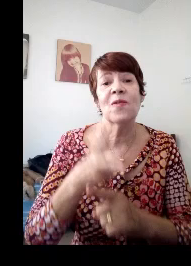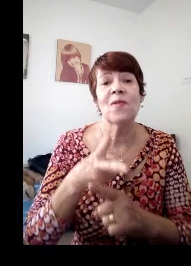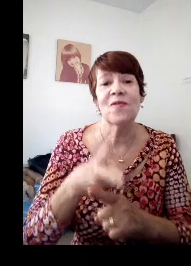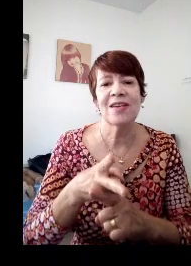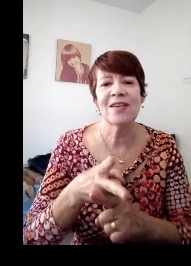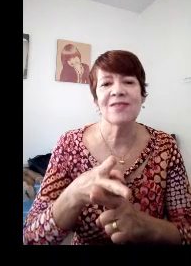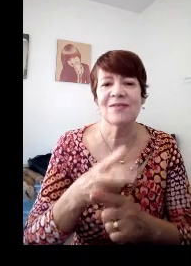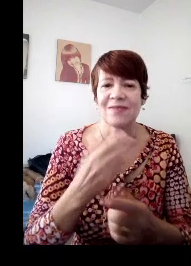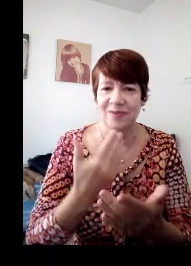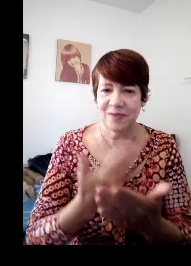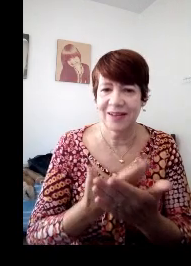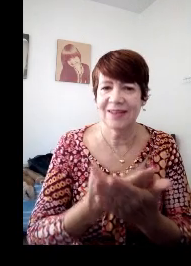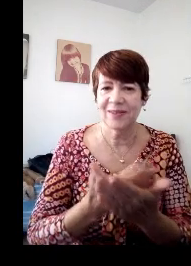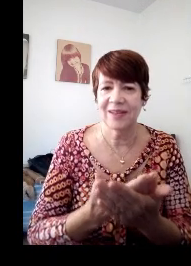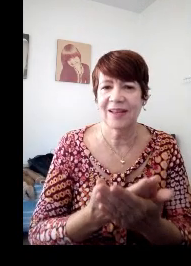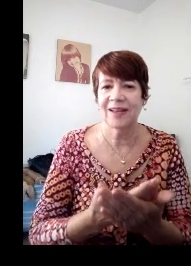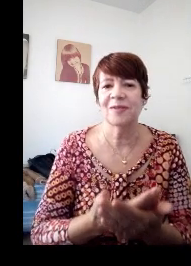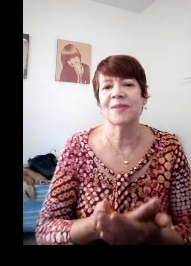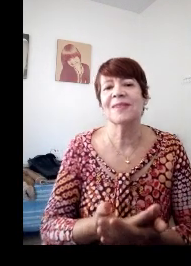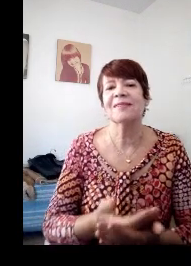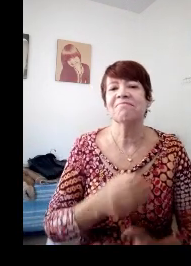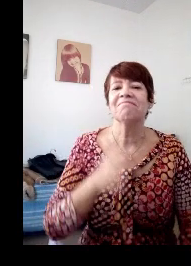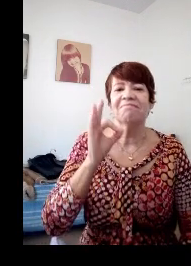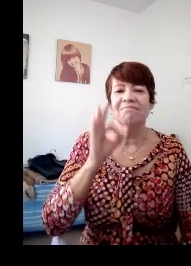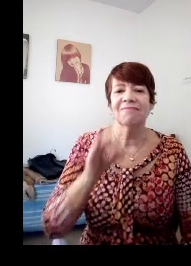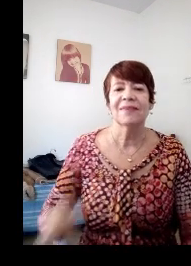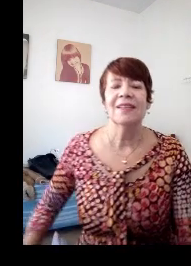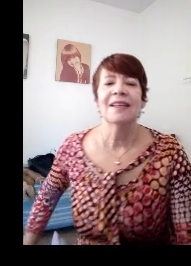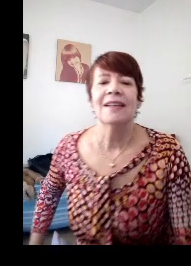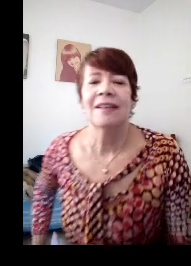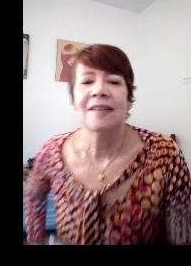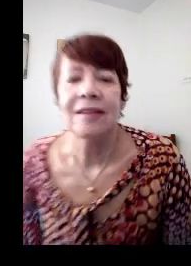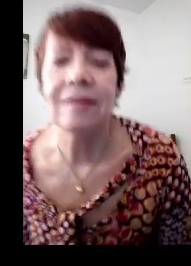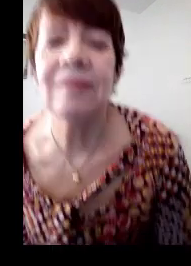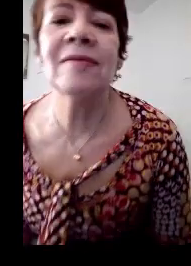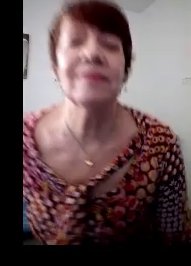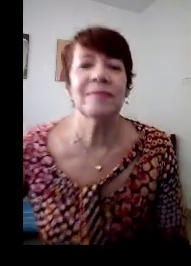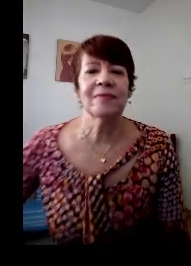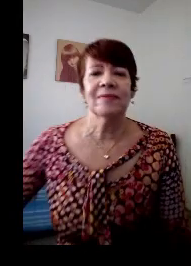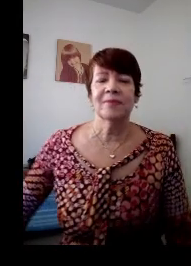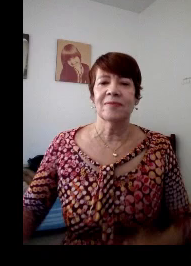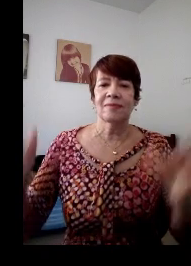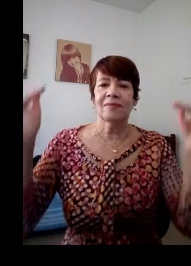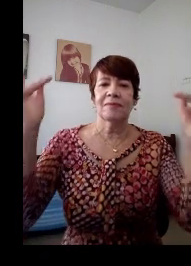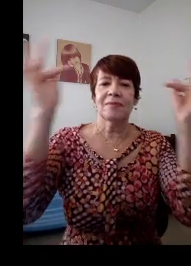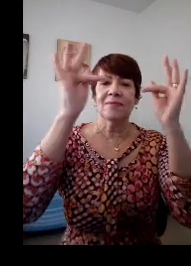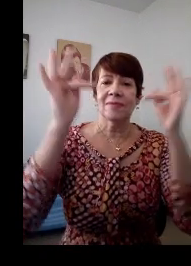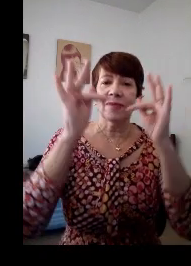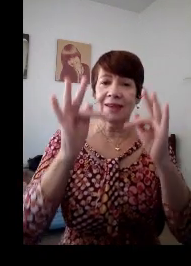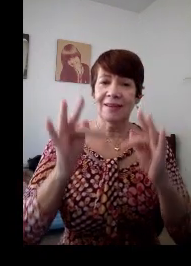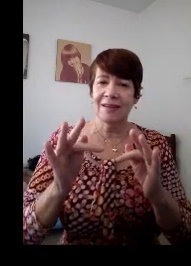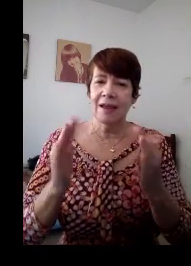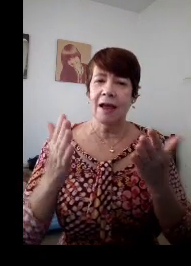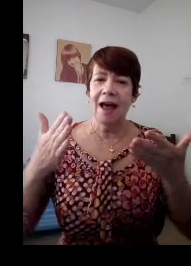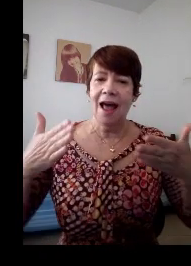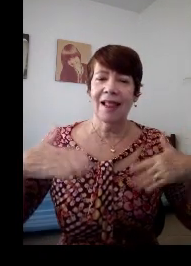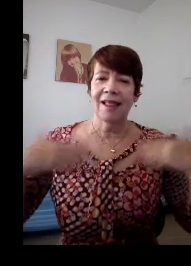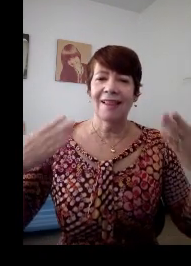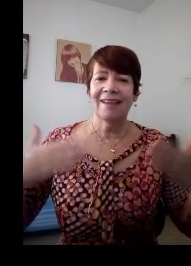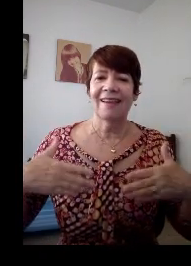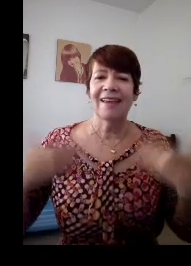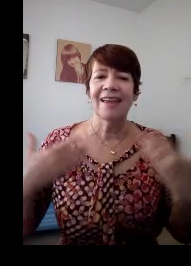para estarmos juntos novamente. Então, com muita alegria que